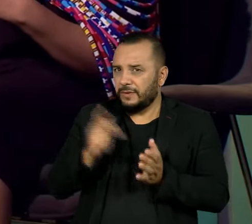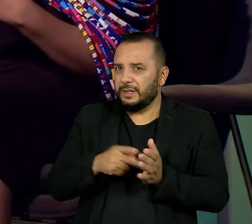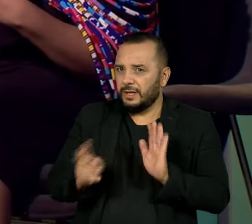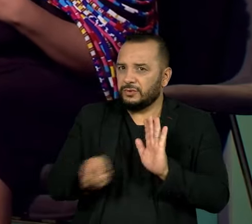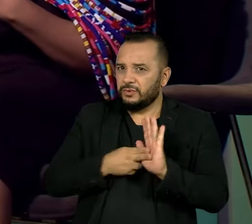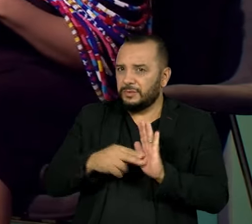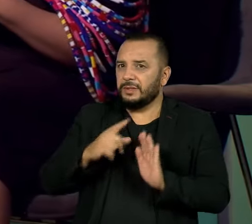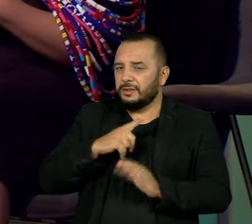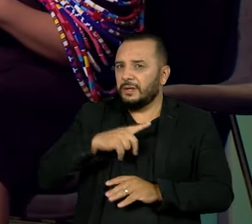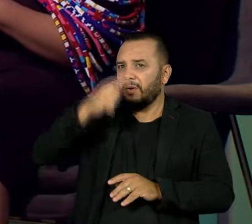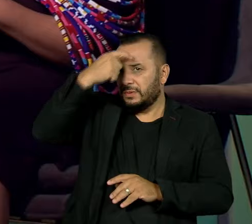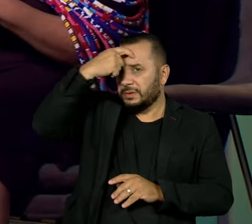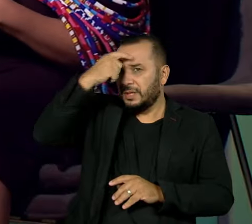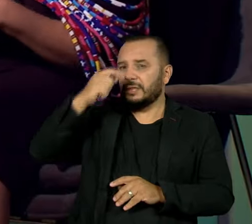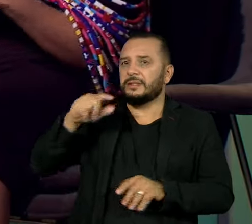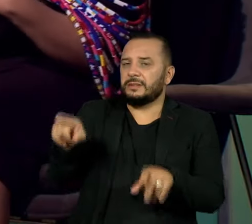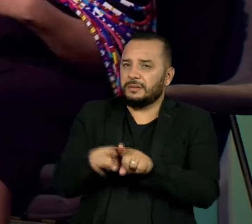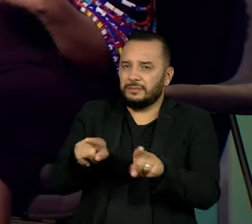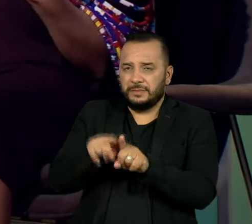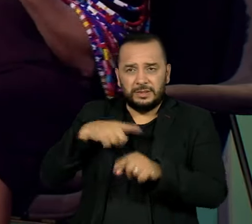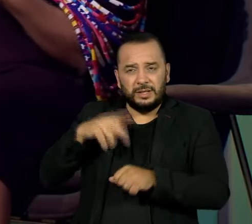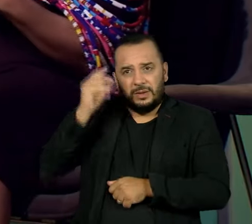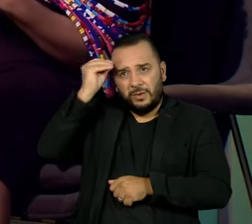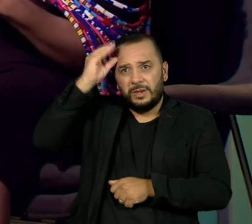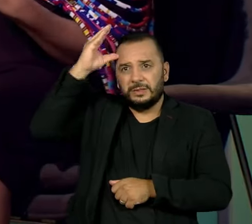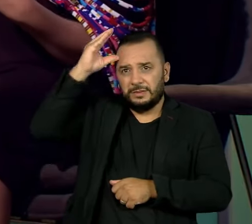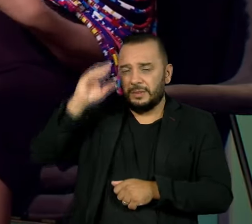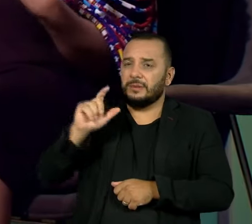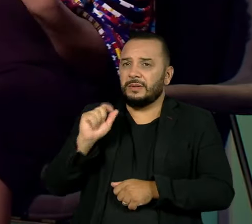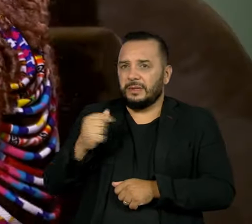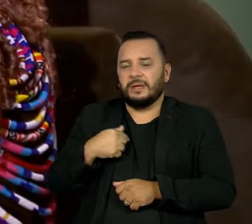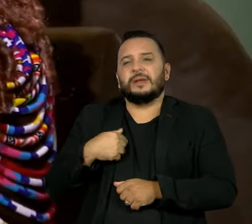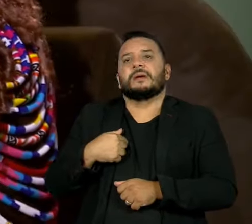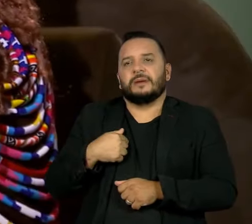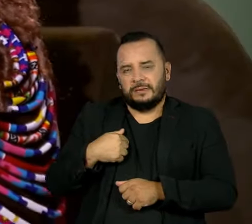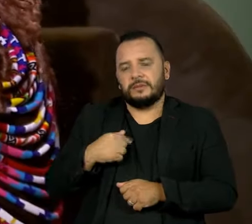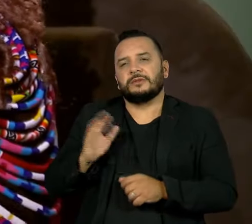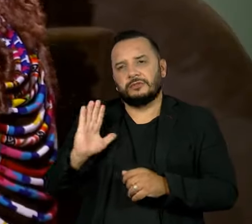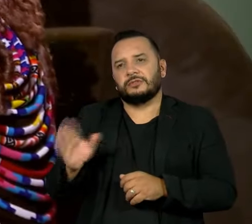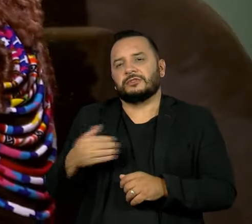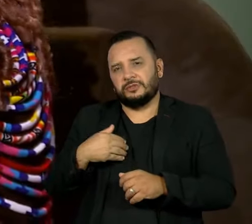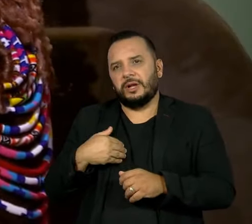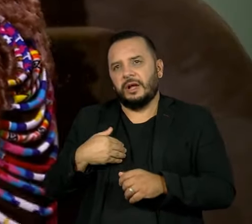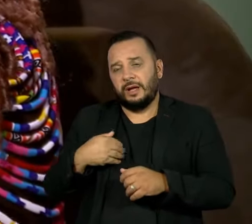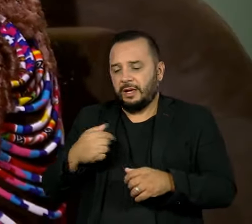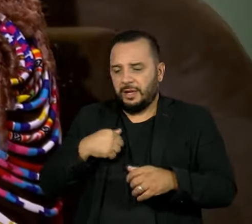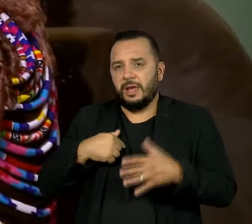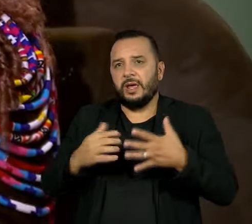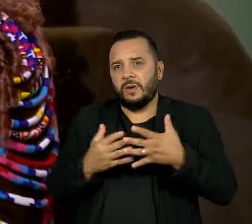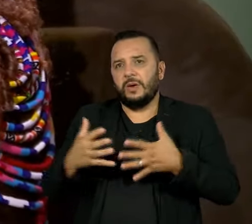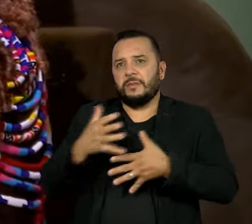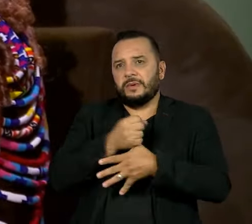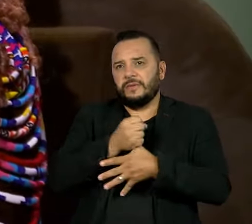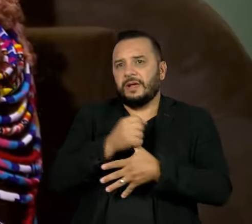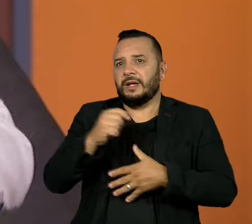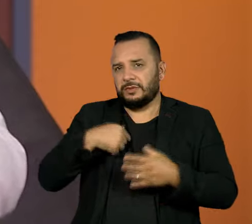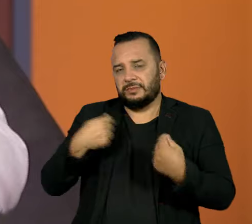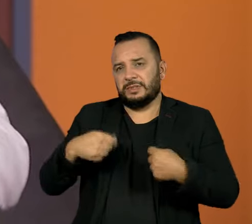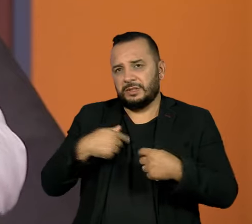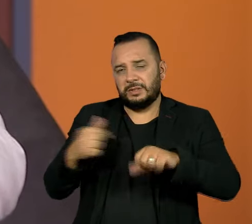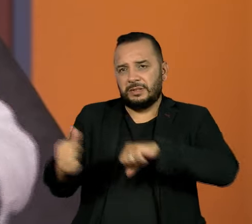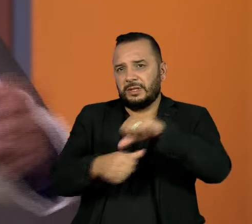essa consciência, esse conhecimento para colocar em prática e para colocar os seus privilégios a serviço da transformação dessa estrutura.